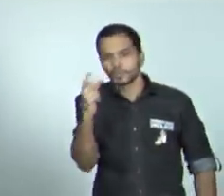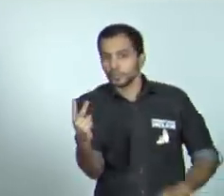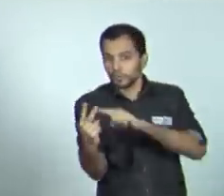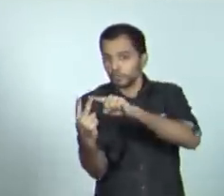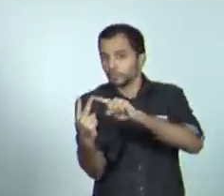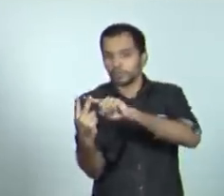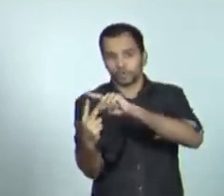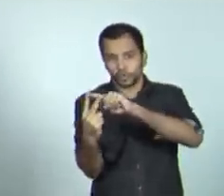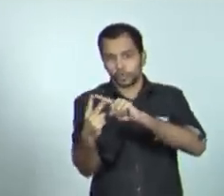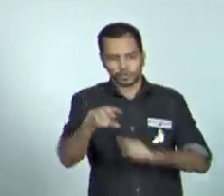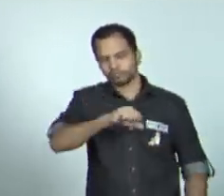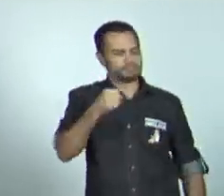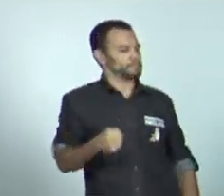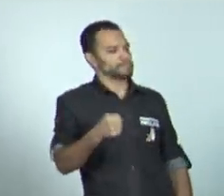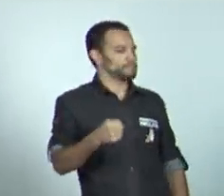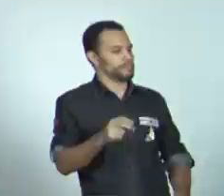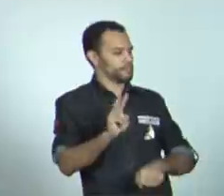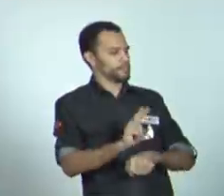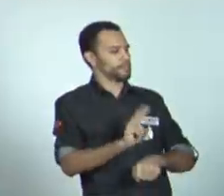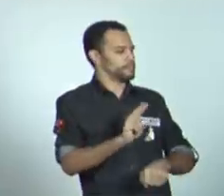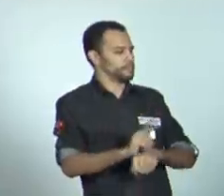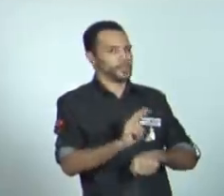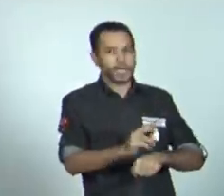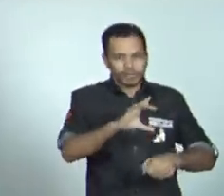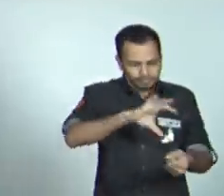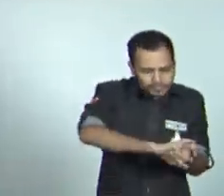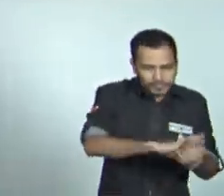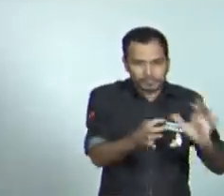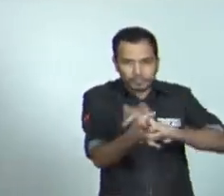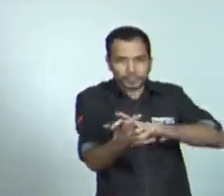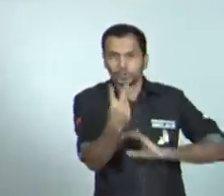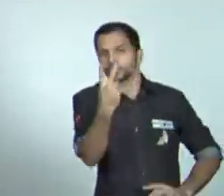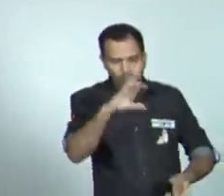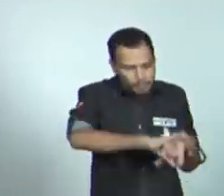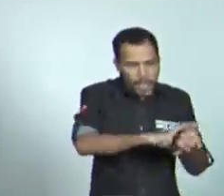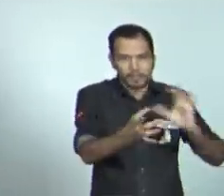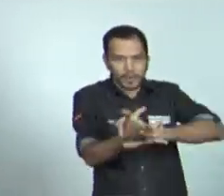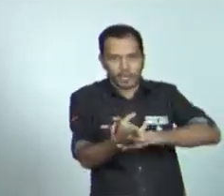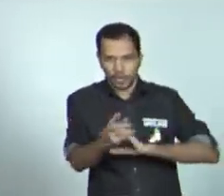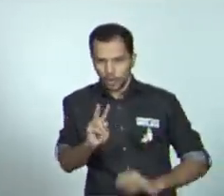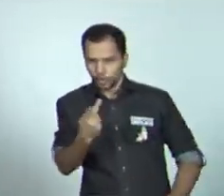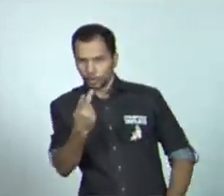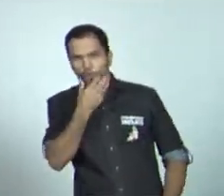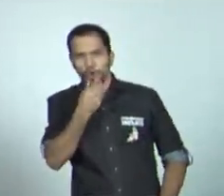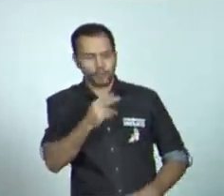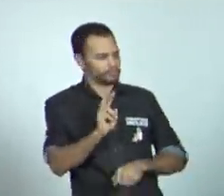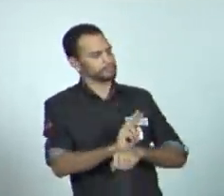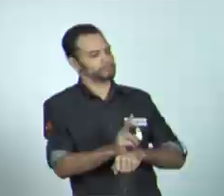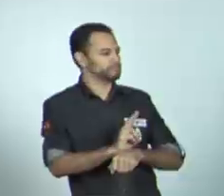preso com duas algemas e sentinelas montavam guarda a entrada do cárcere